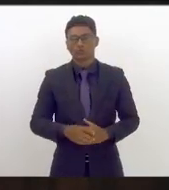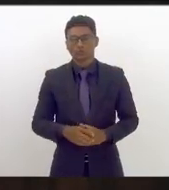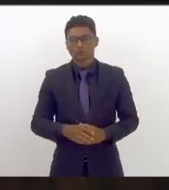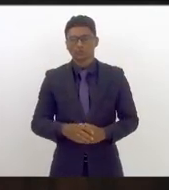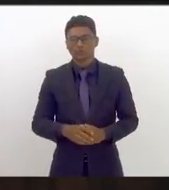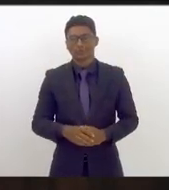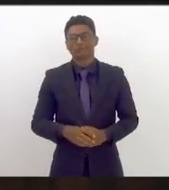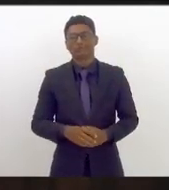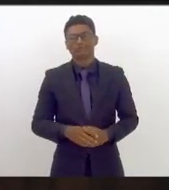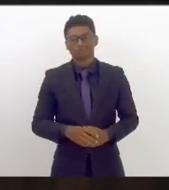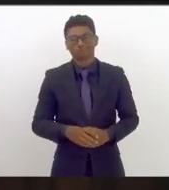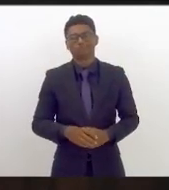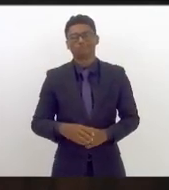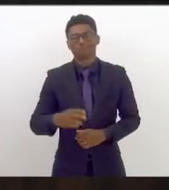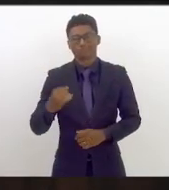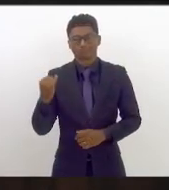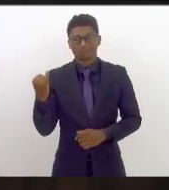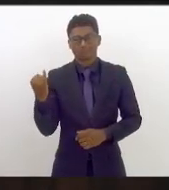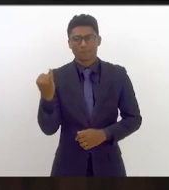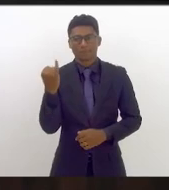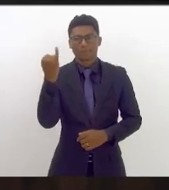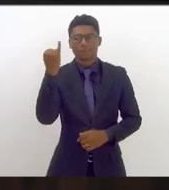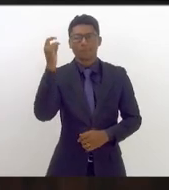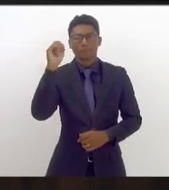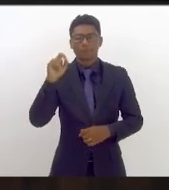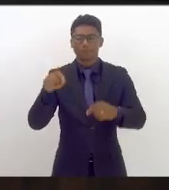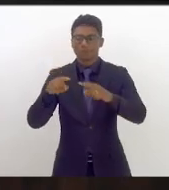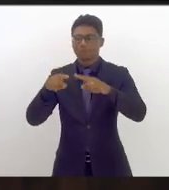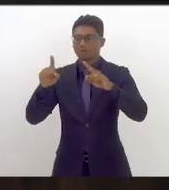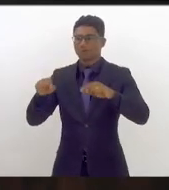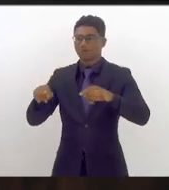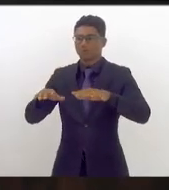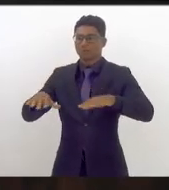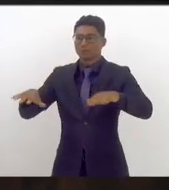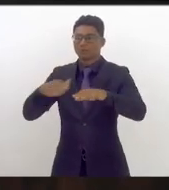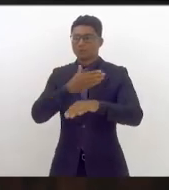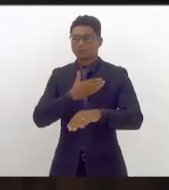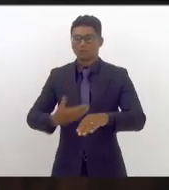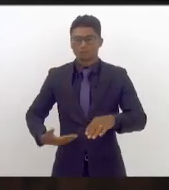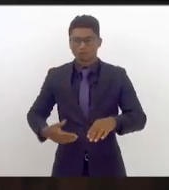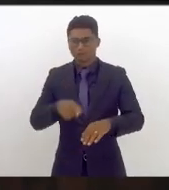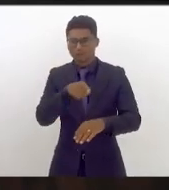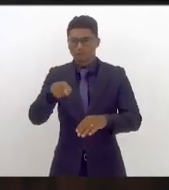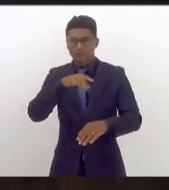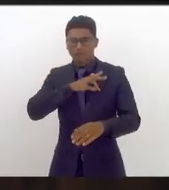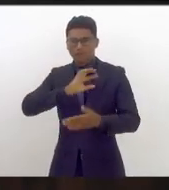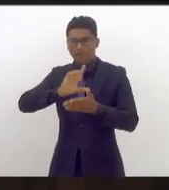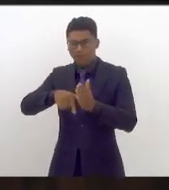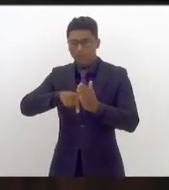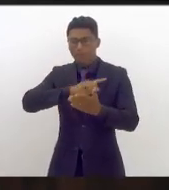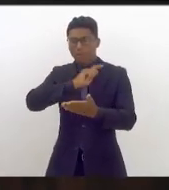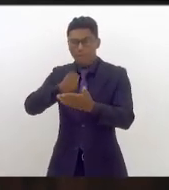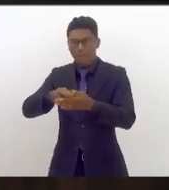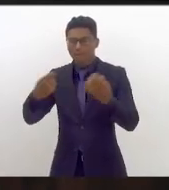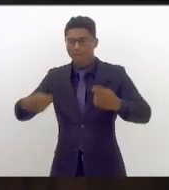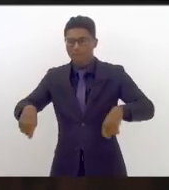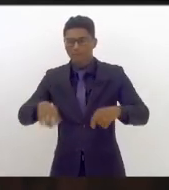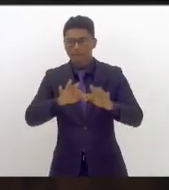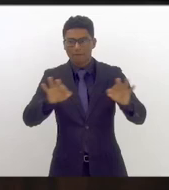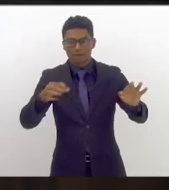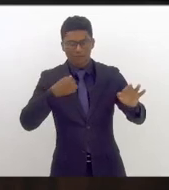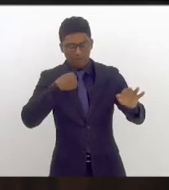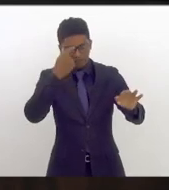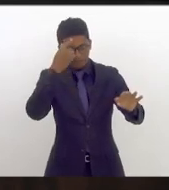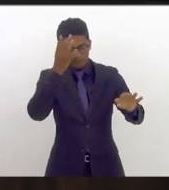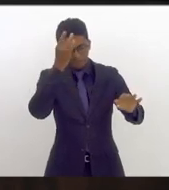ressaltando a importância de efetivar o pagamento dos servidores que estavam com seus salários atrasados. Então, obrigada mais uma